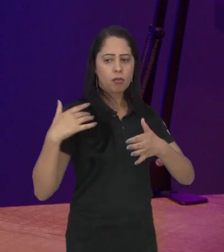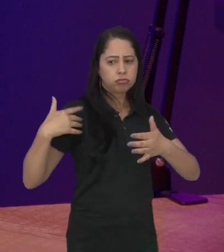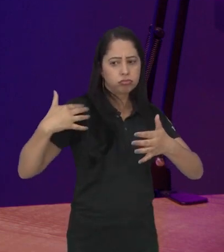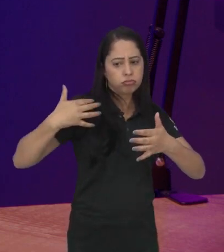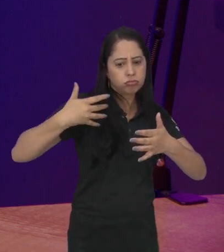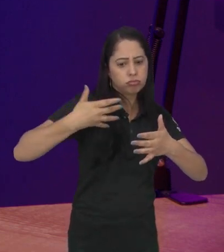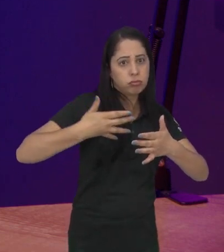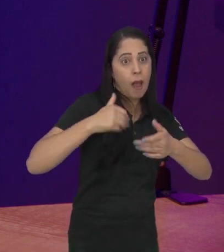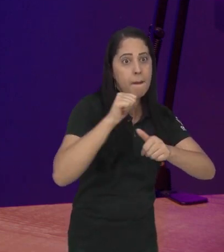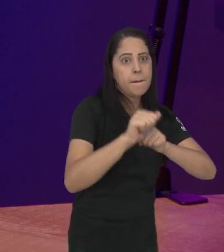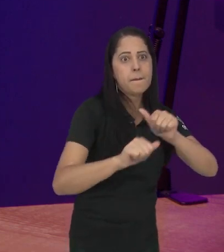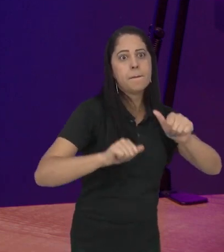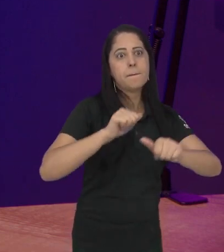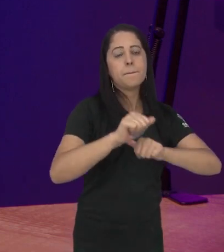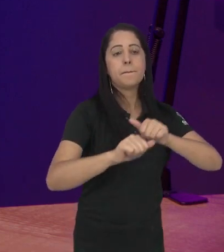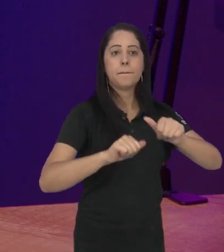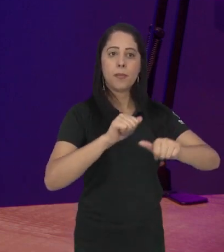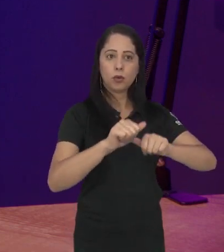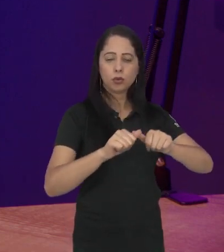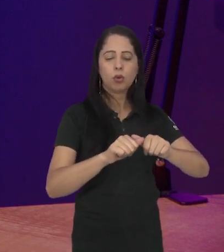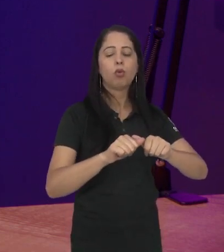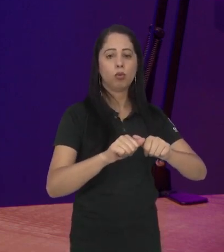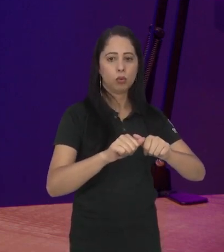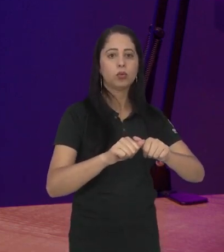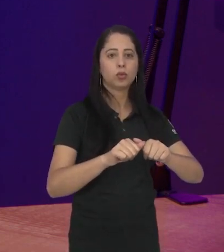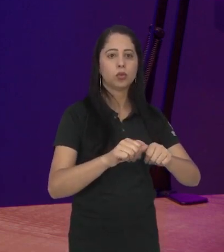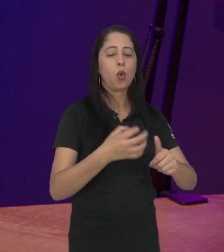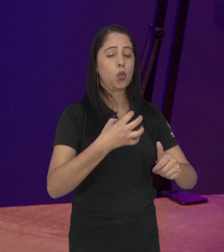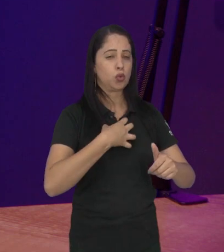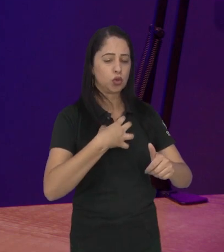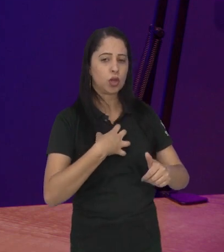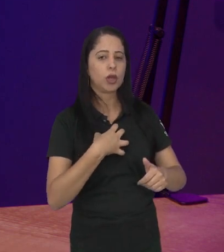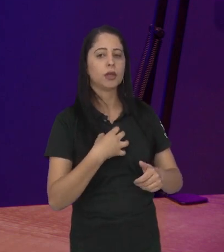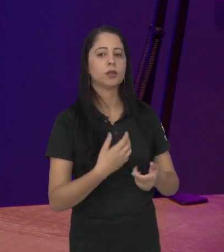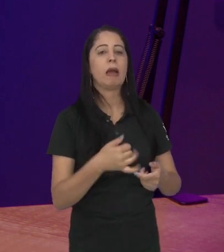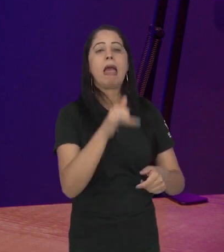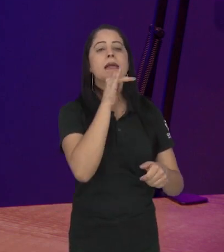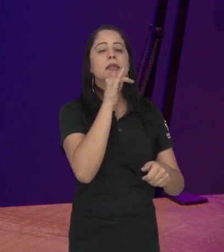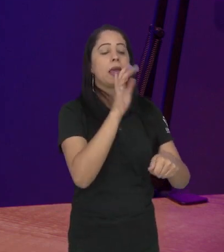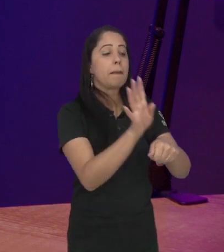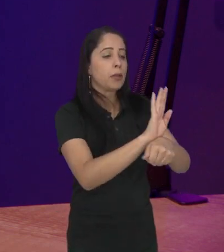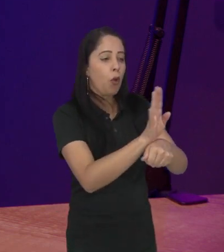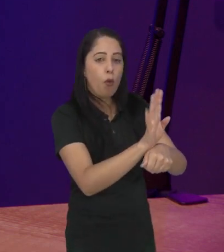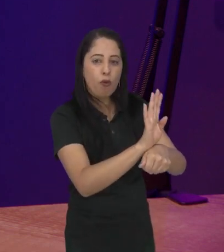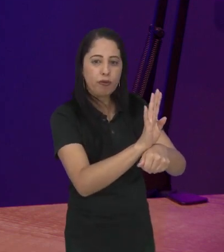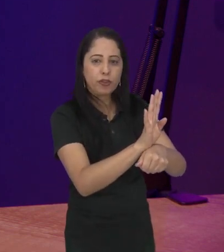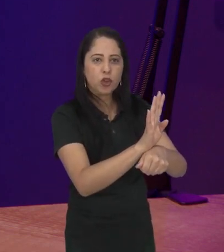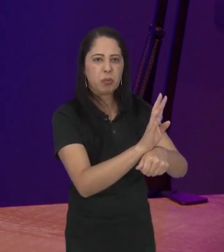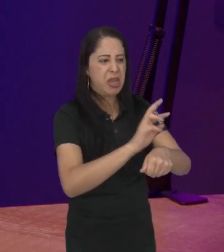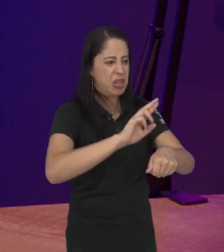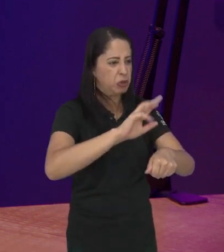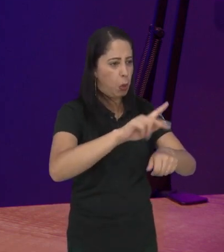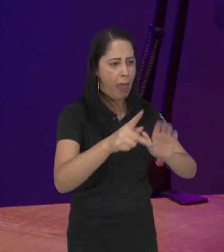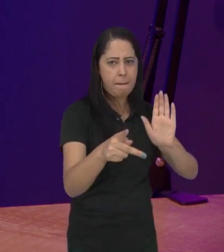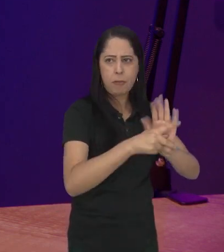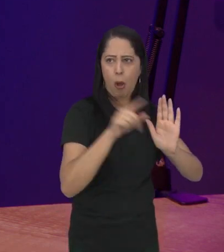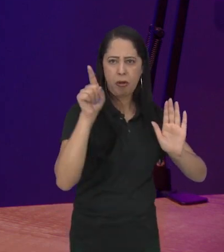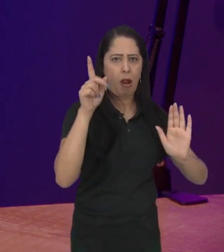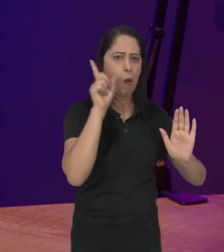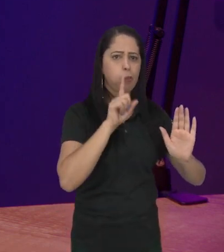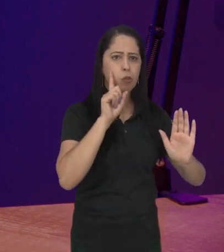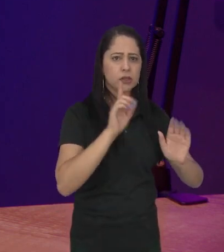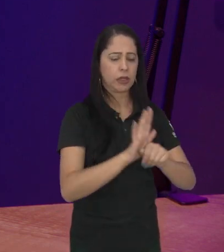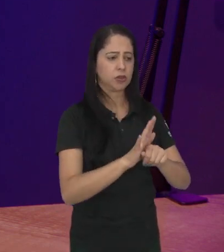possa até ser algo que parta, né, do público e da audiência. Então, assim, um filme, ele pode não ser de